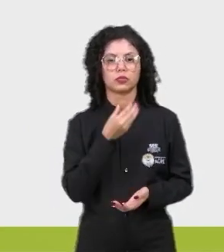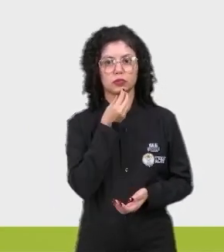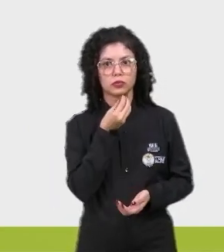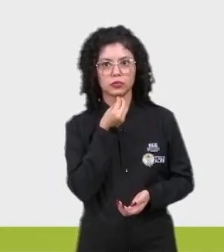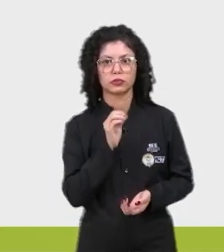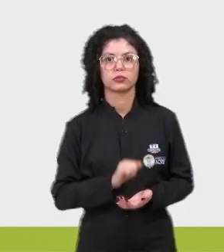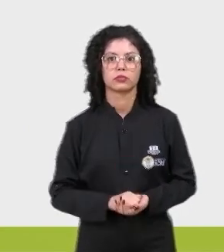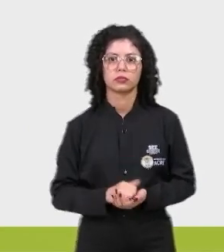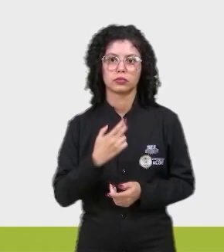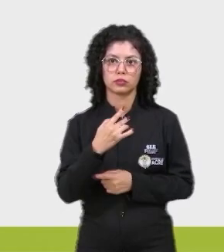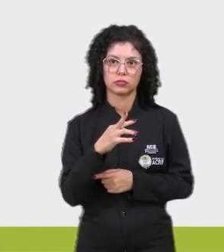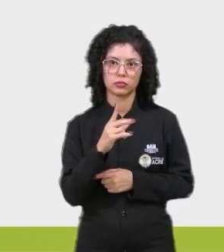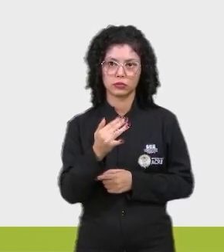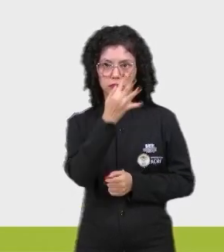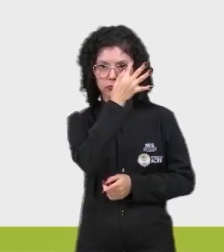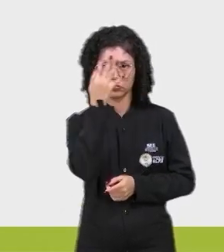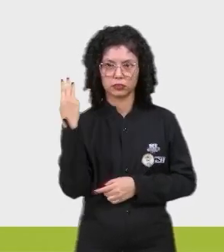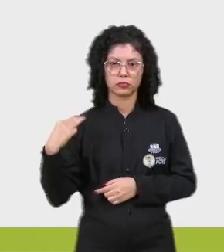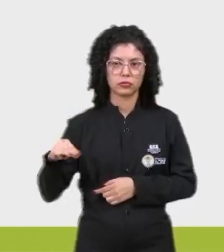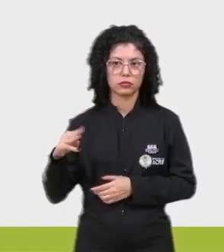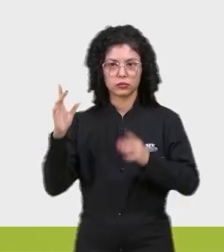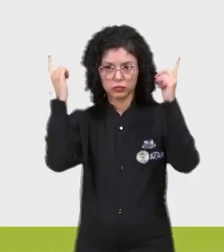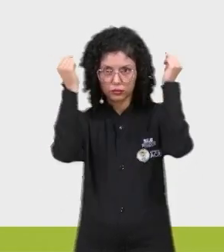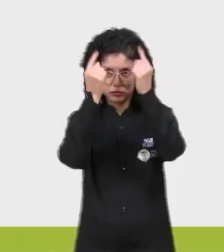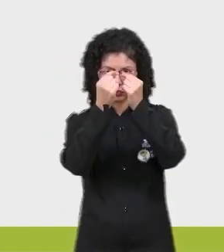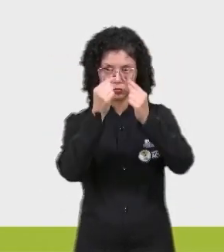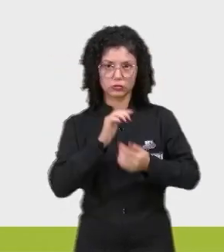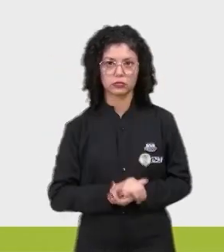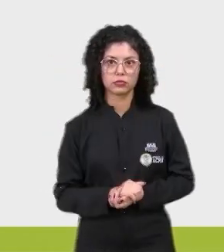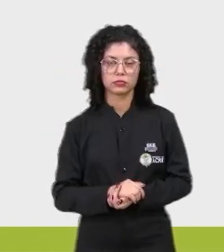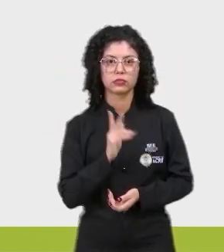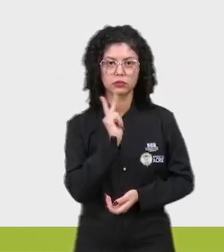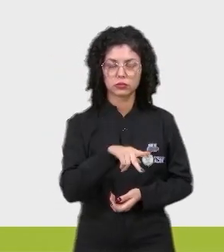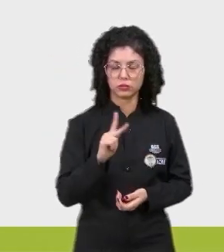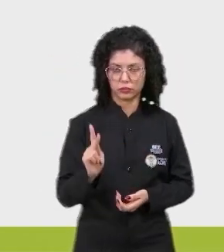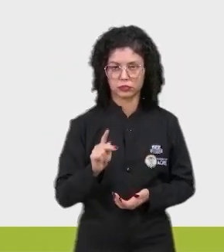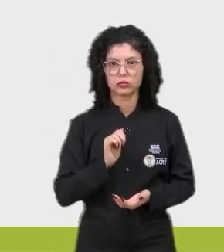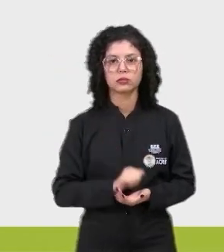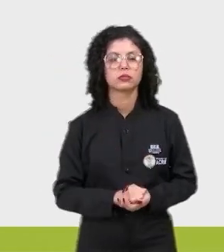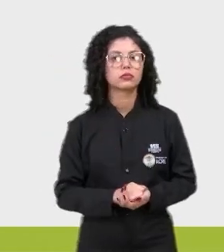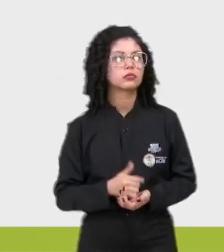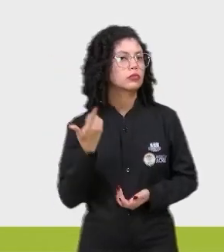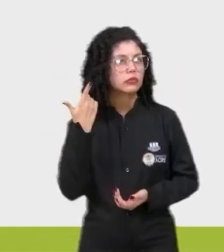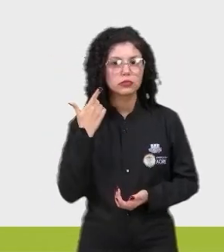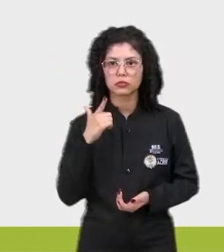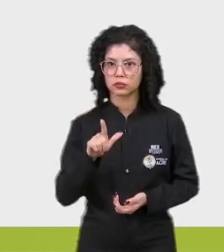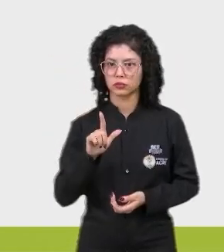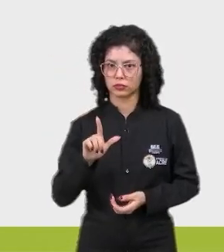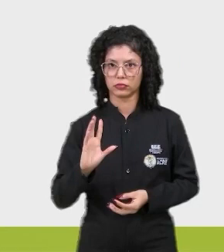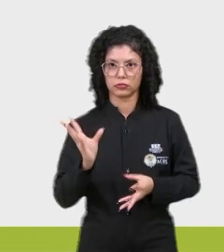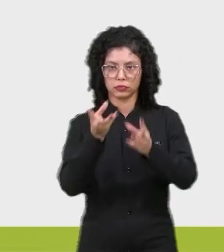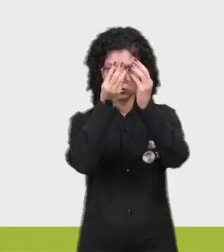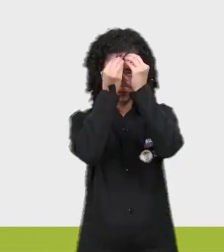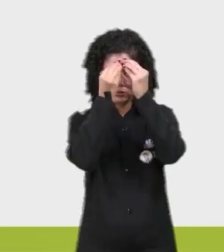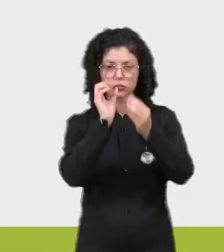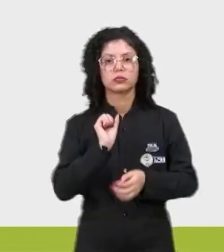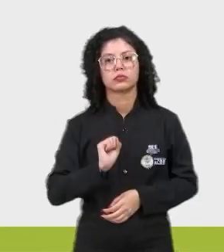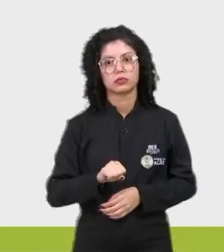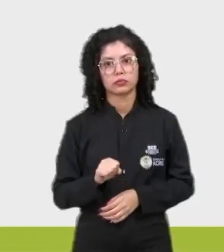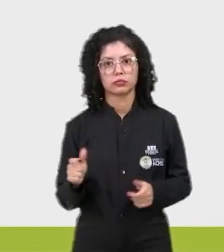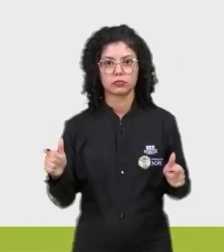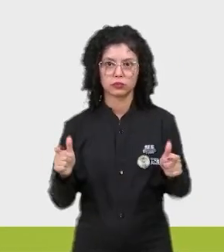punir os homens. Pitágoras, filósofo e matemático grego. Professora, Não consigo memorizar isso aqui, mesmo